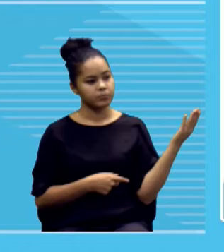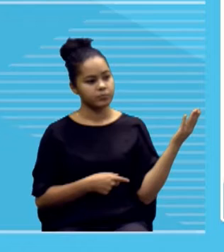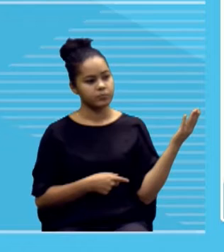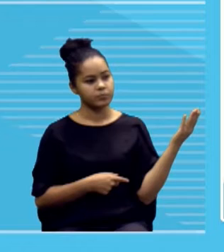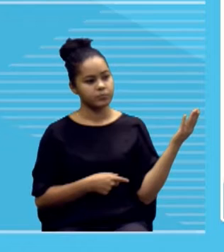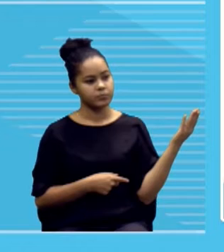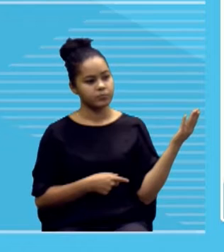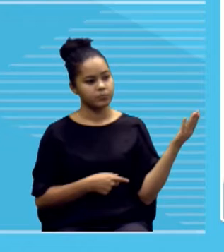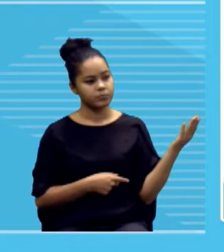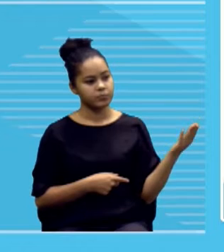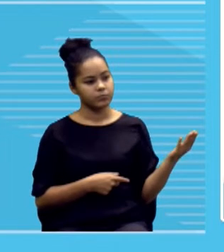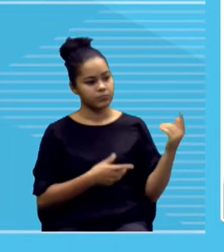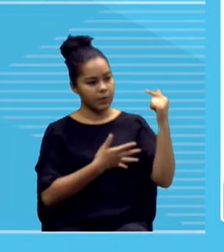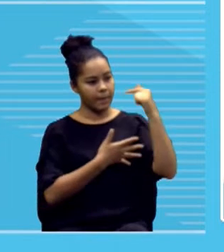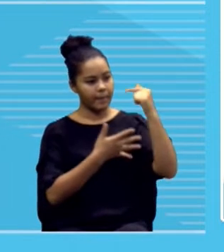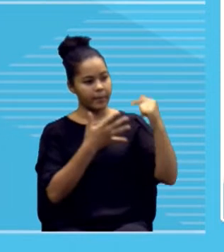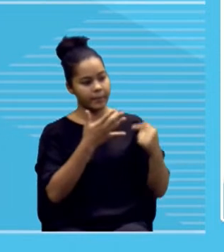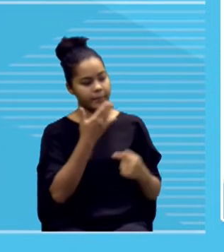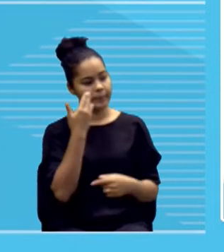Ituvavera, Solar Lapa,